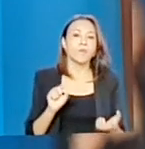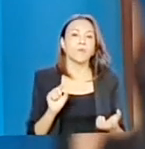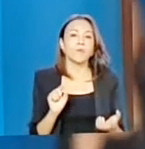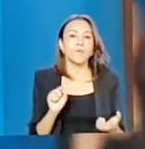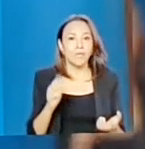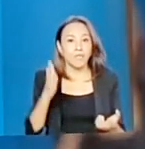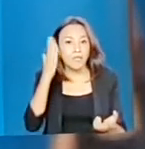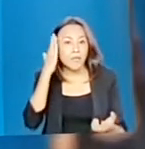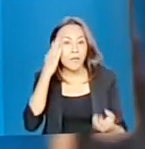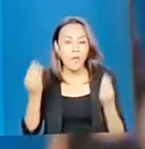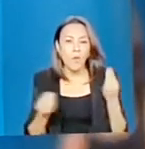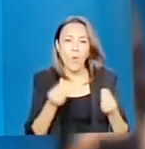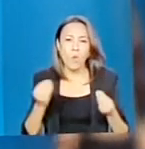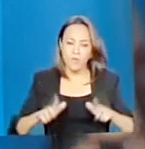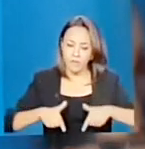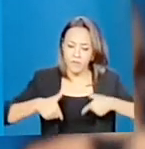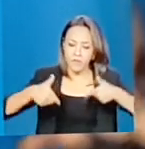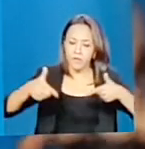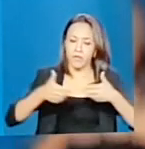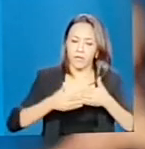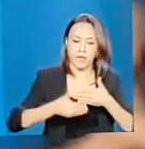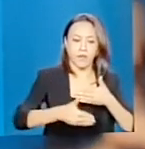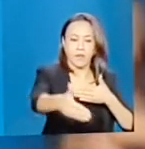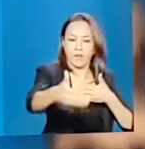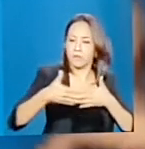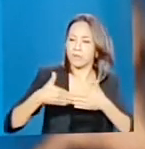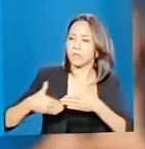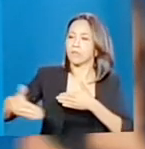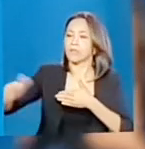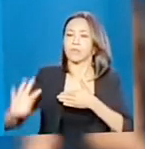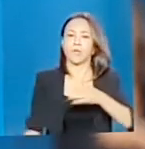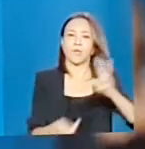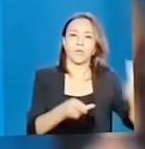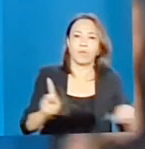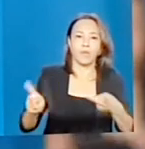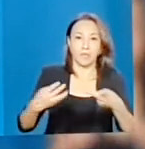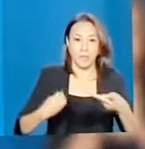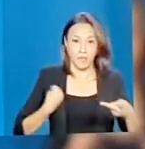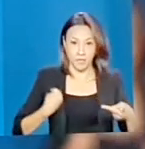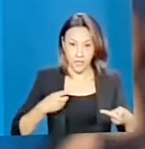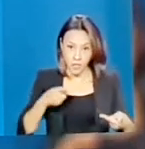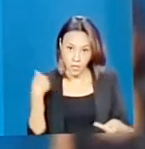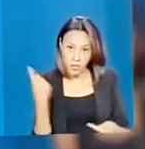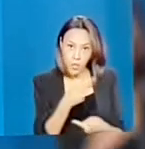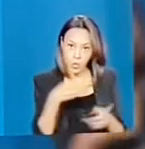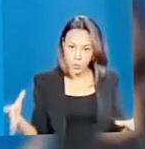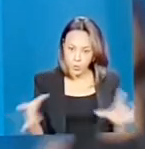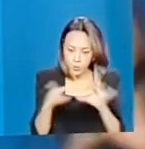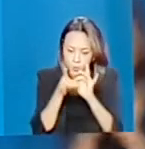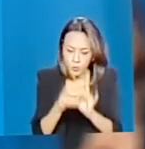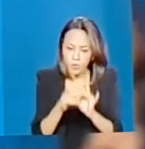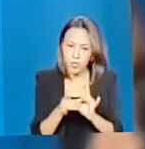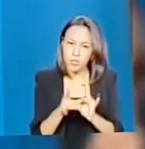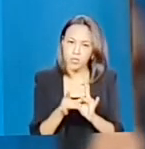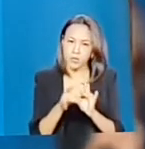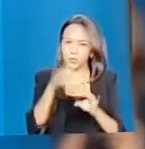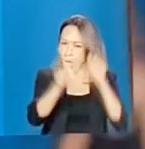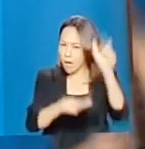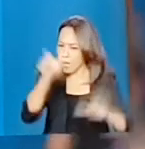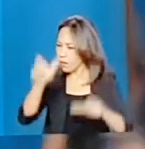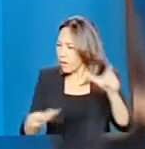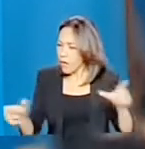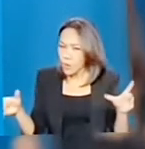vida, entender e praticar que juntos somos mais fortes, que unidos qualquer